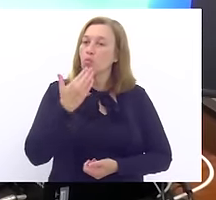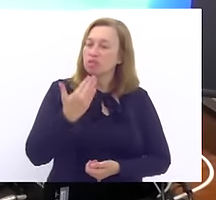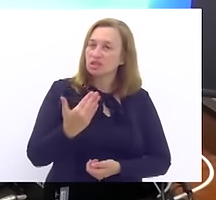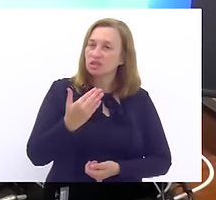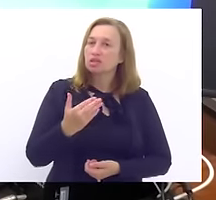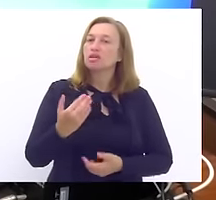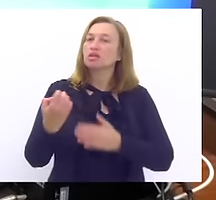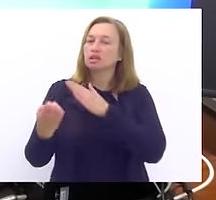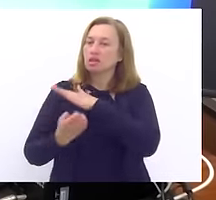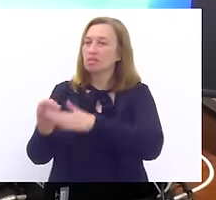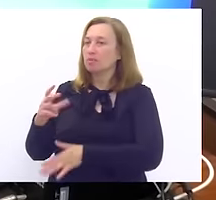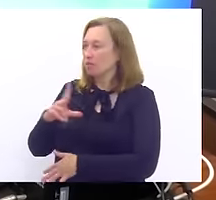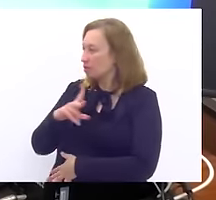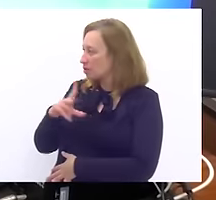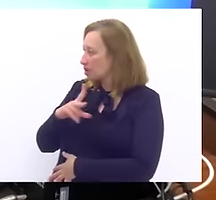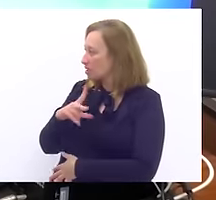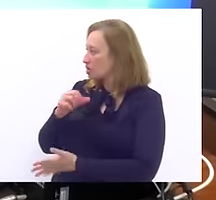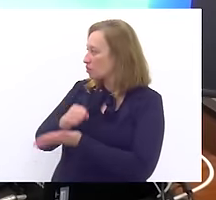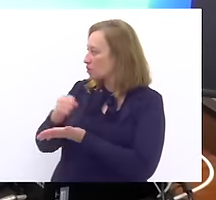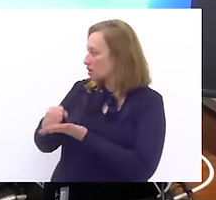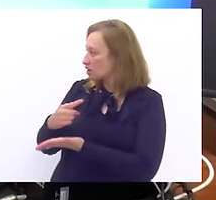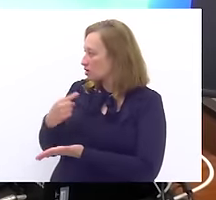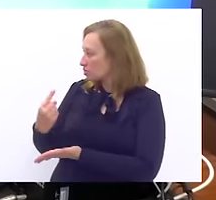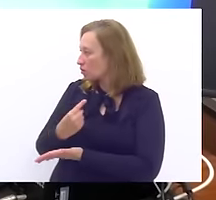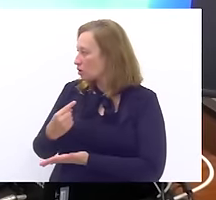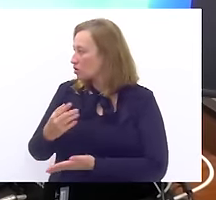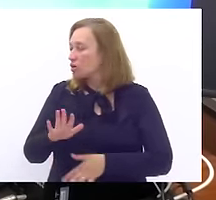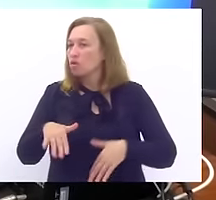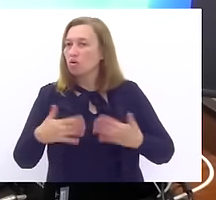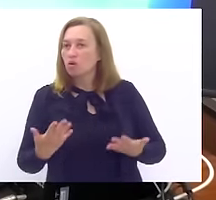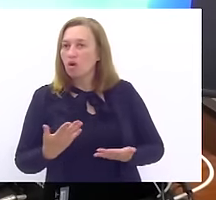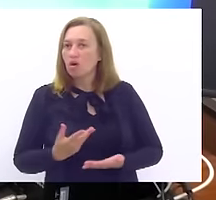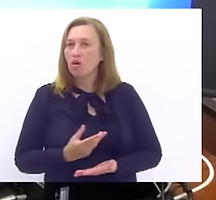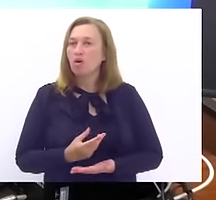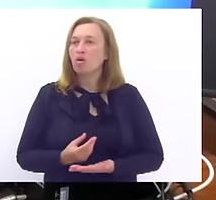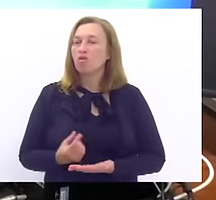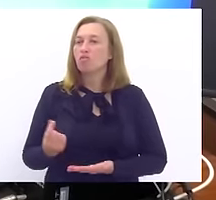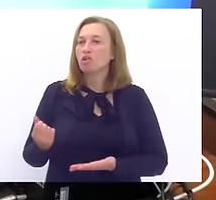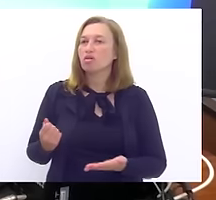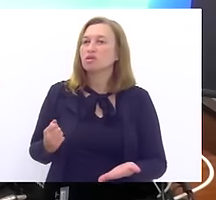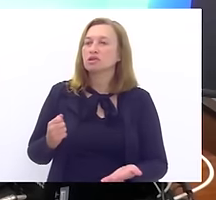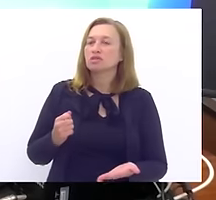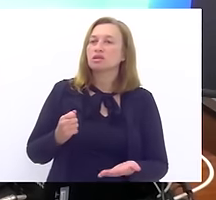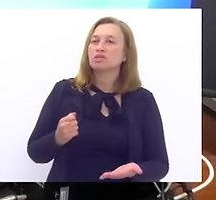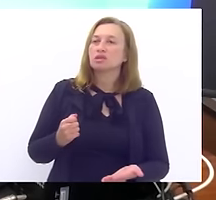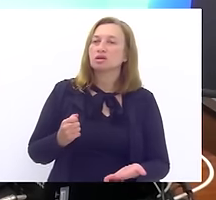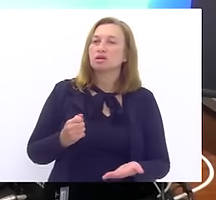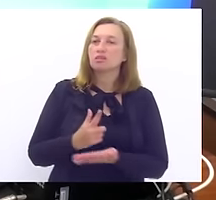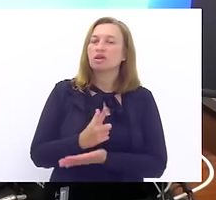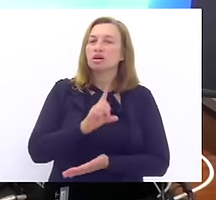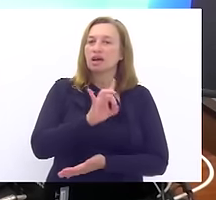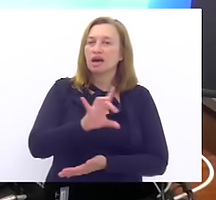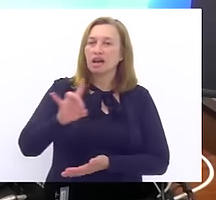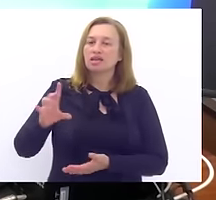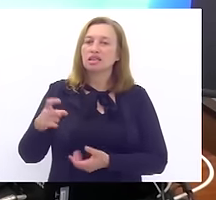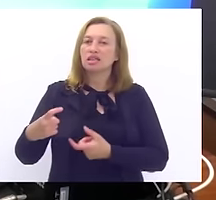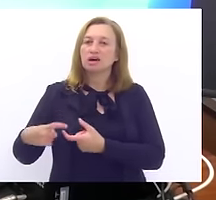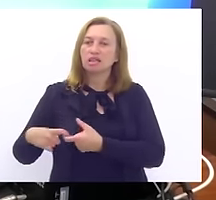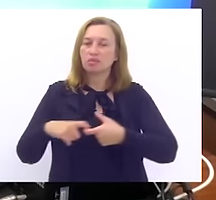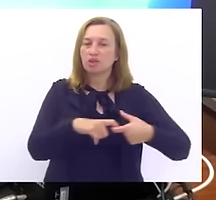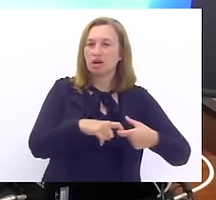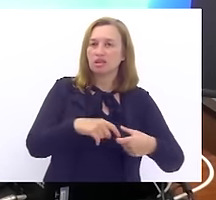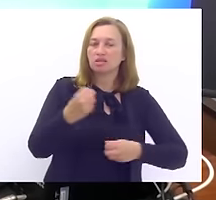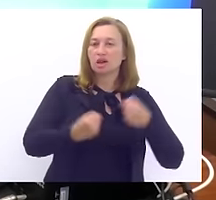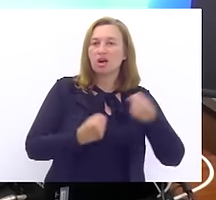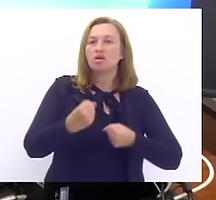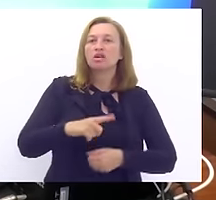da empresa que nos contrata Qual é a remuneração que a pele faz para foco por cada carro rebocado eu